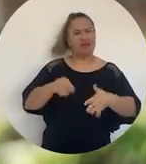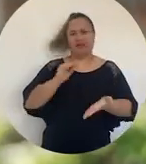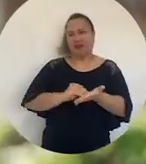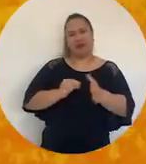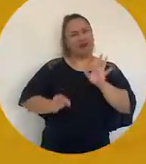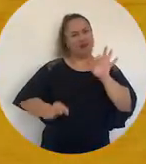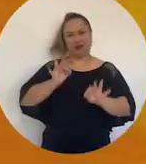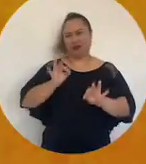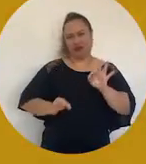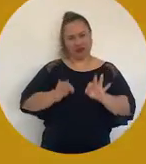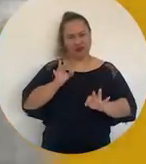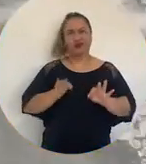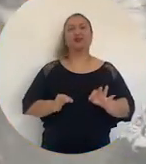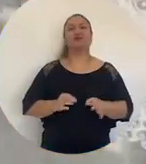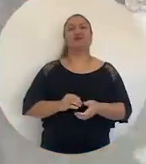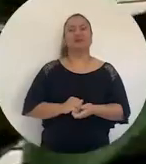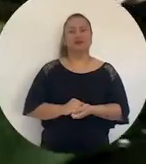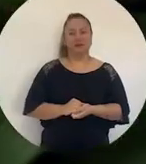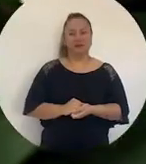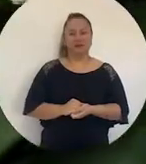sejam eliminadas.